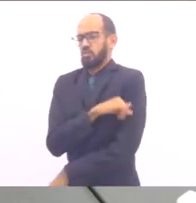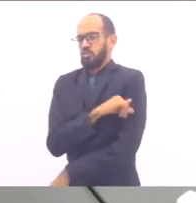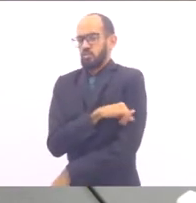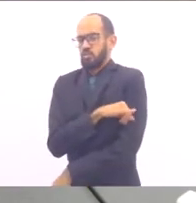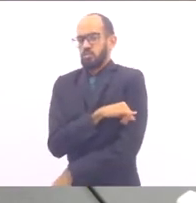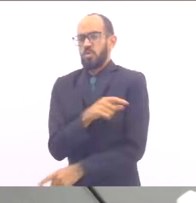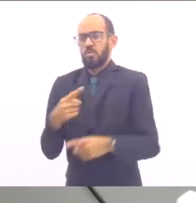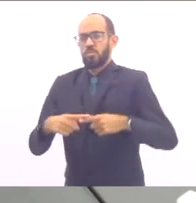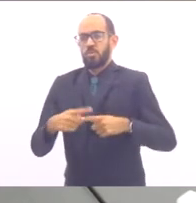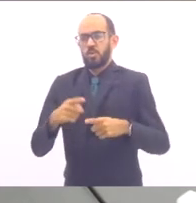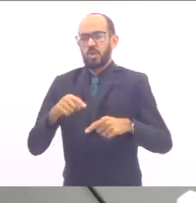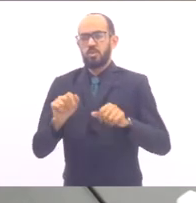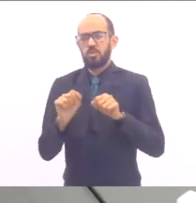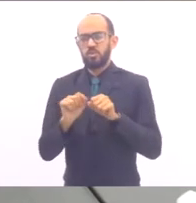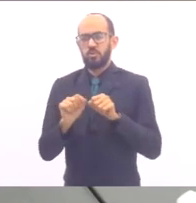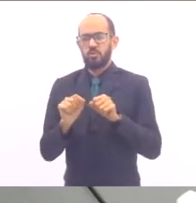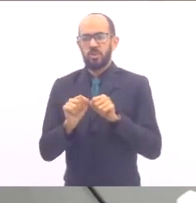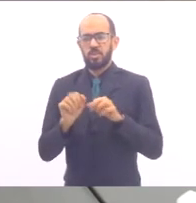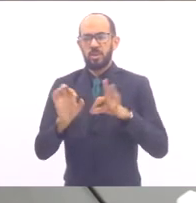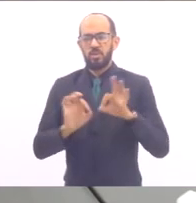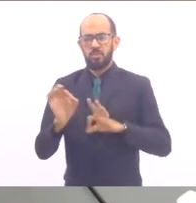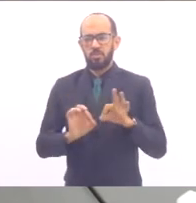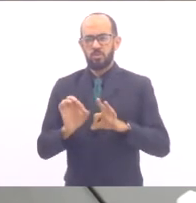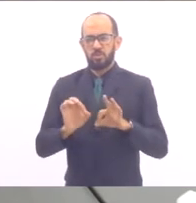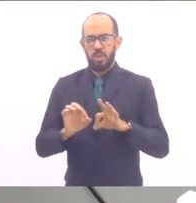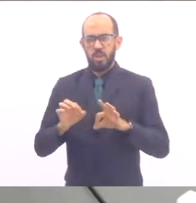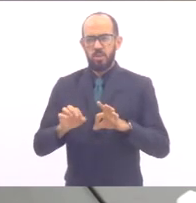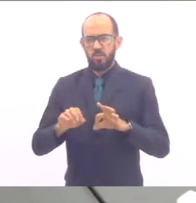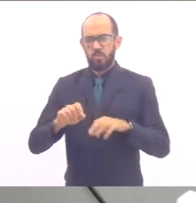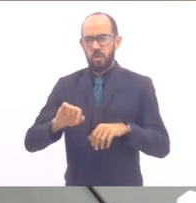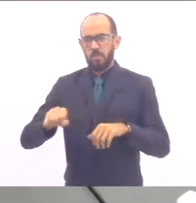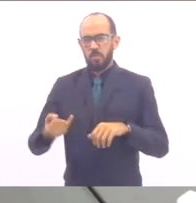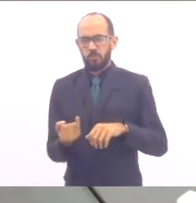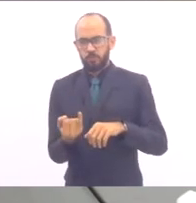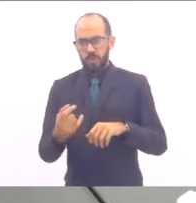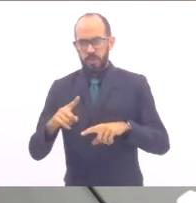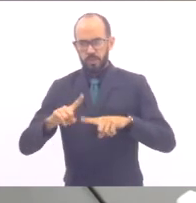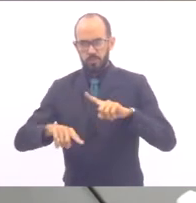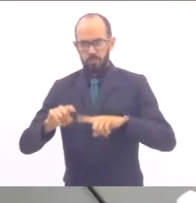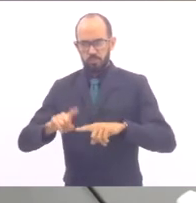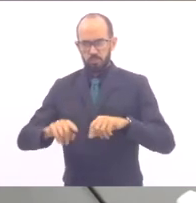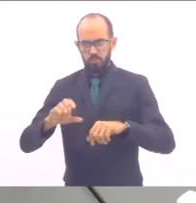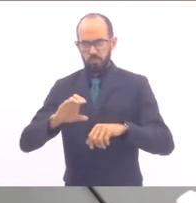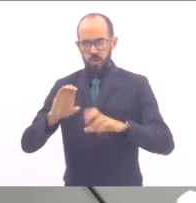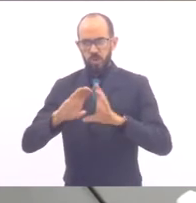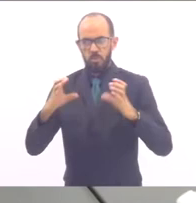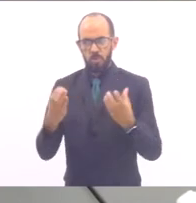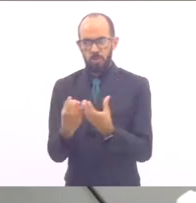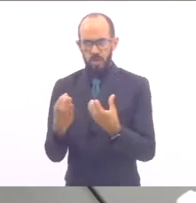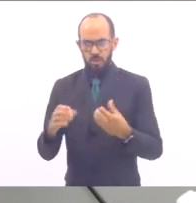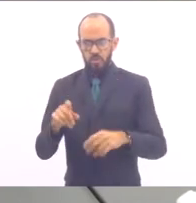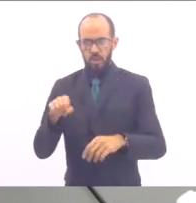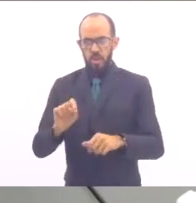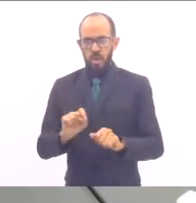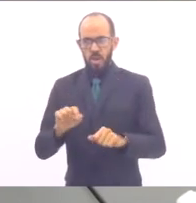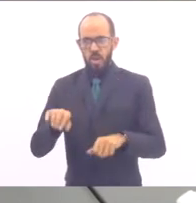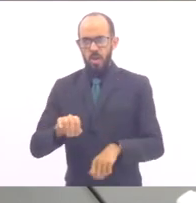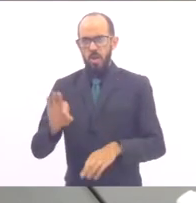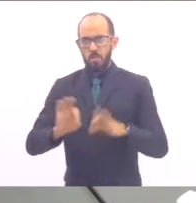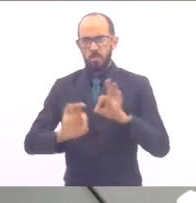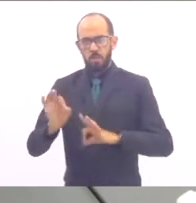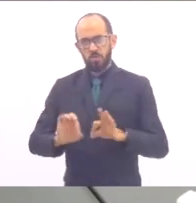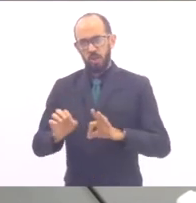naquele projeto Recicla a Comunidade. É um projeto, minha bomba,